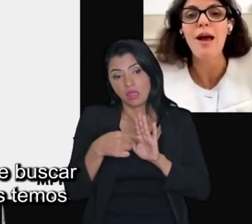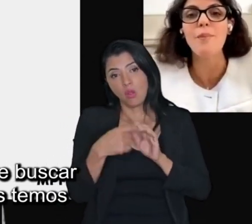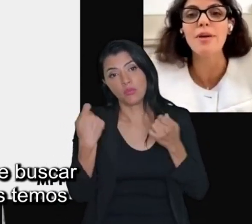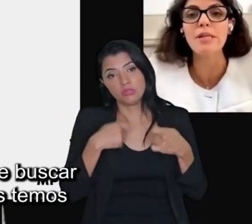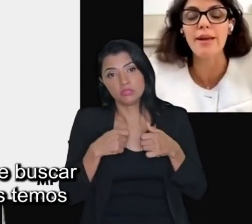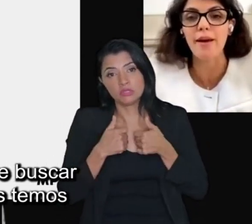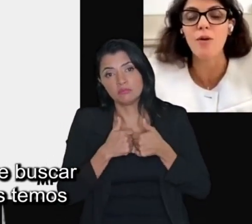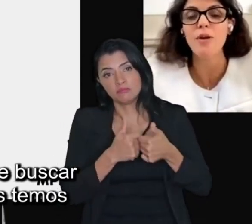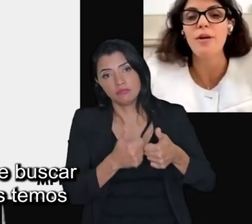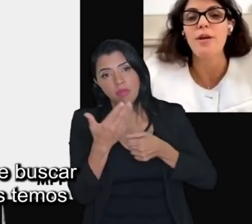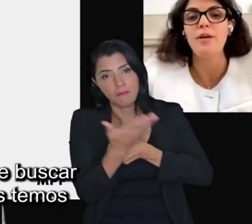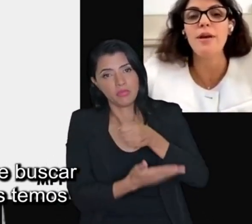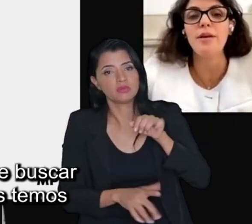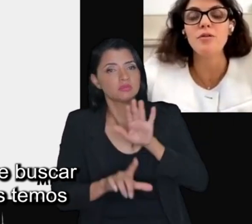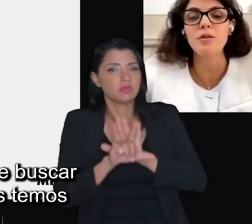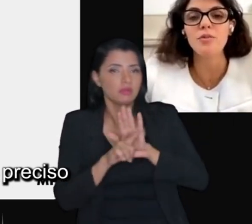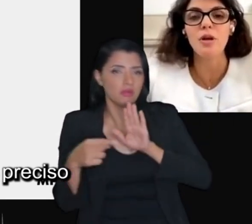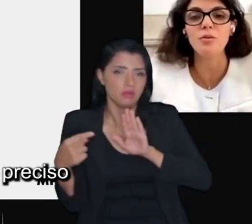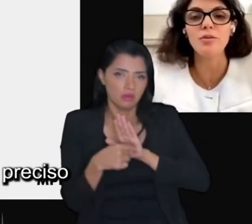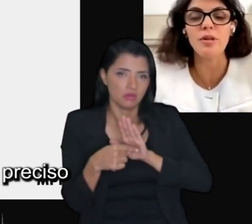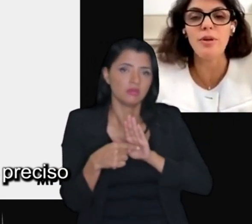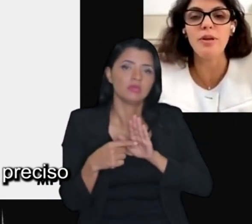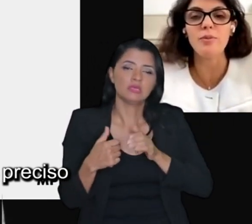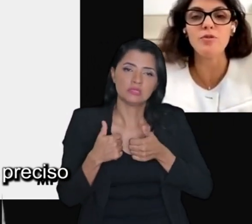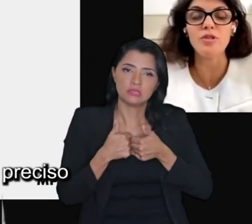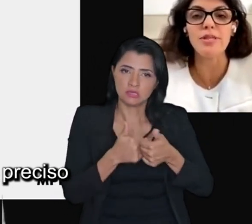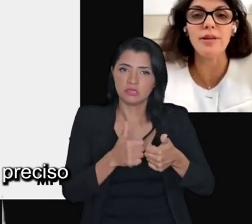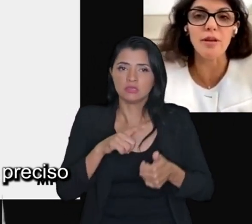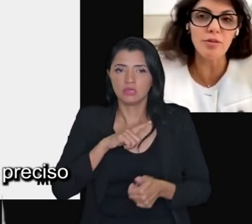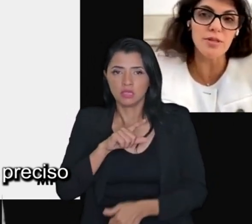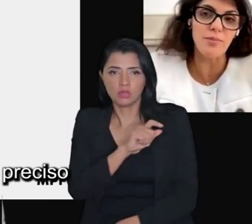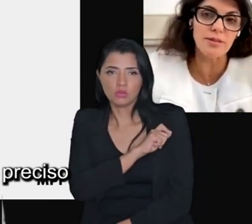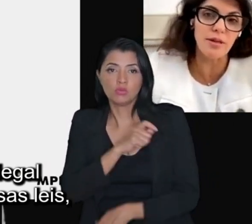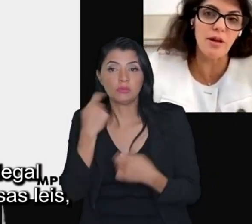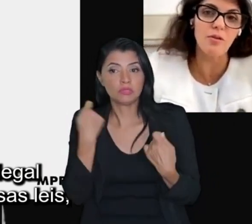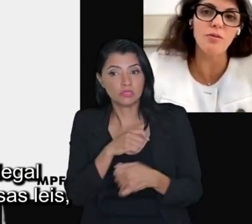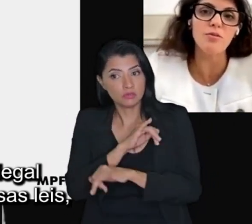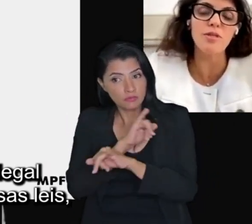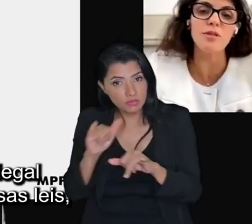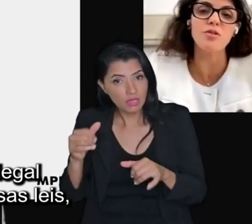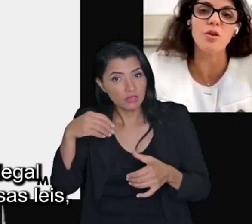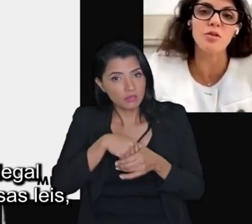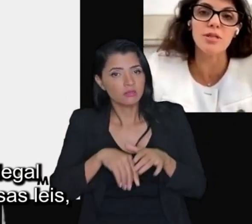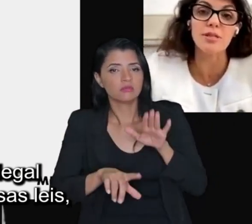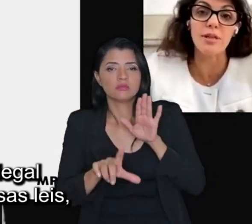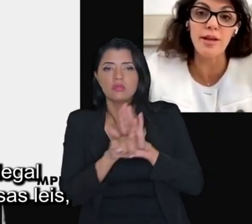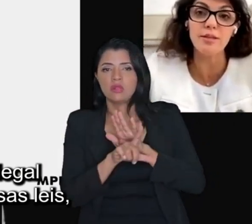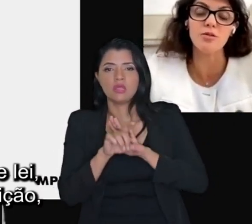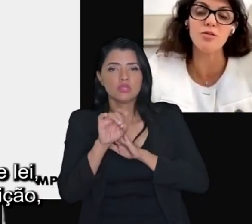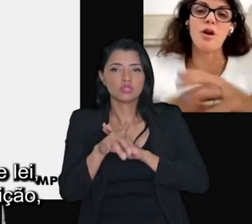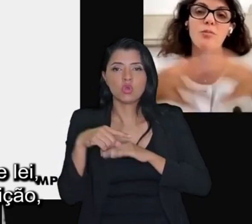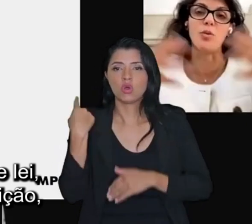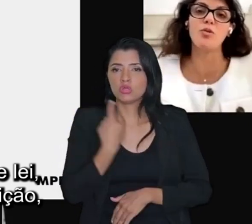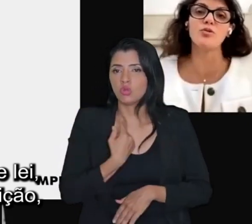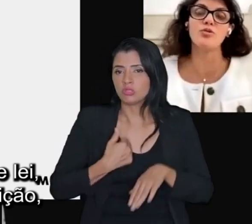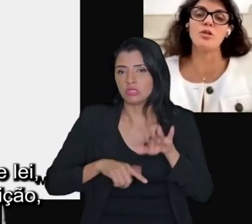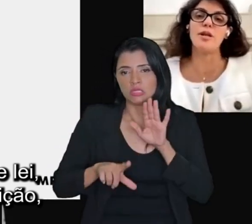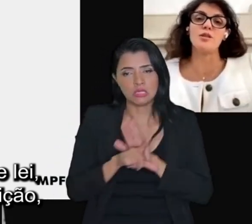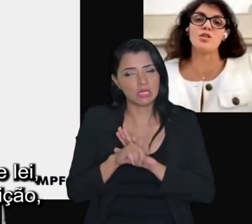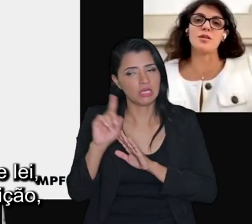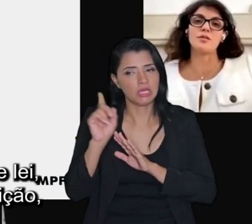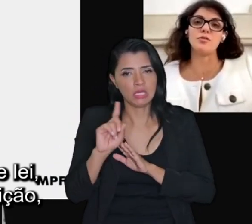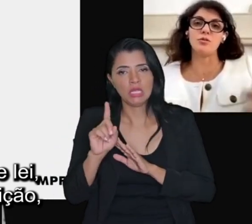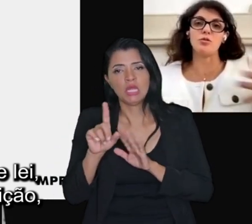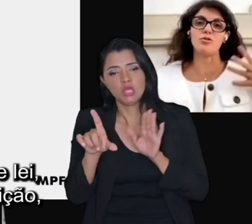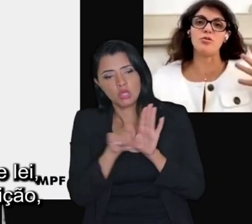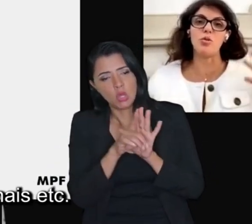buscar a base legal. E aqui nós temos alunos também que é preciso dizer que dentro dessa base legal não existem só nossas leis, né? Nosso arcabouço de